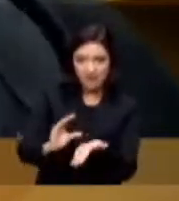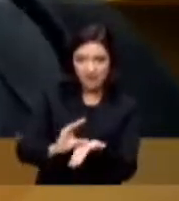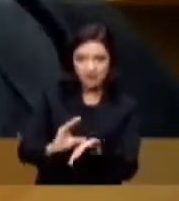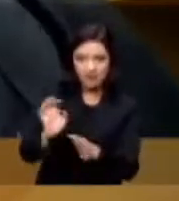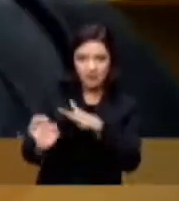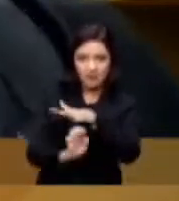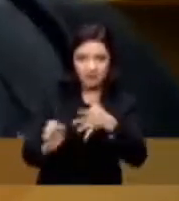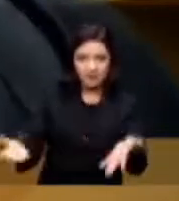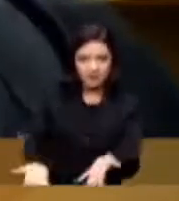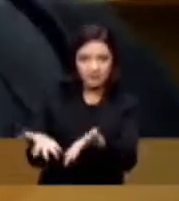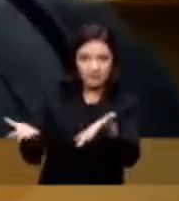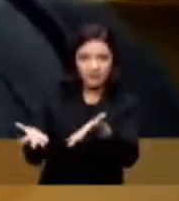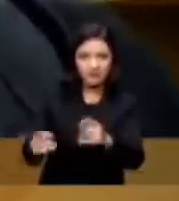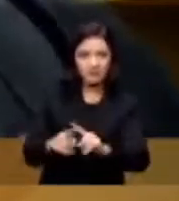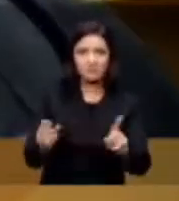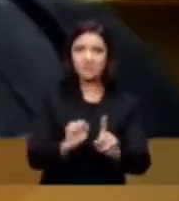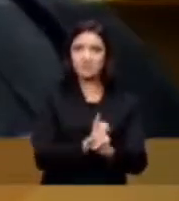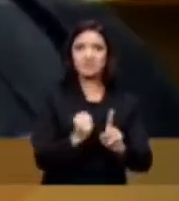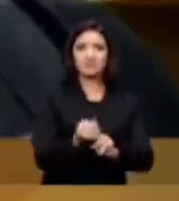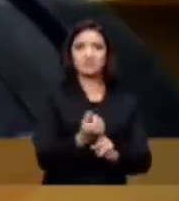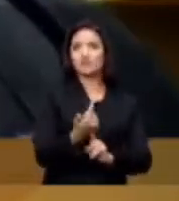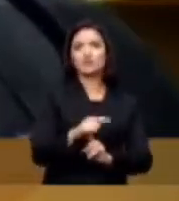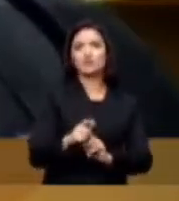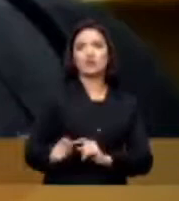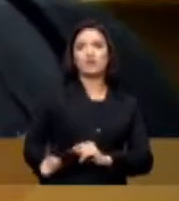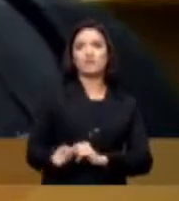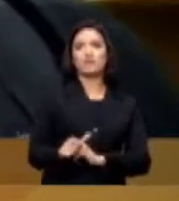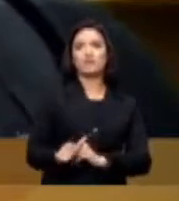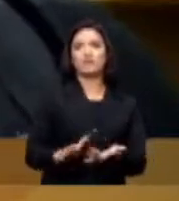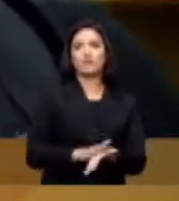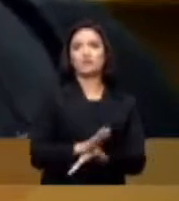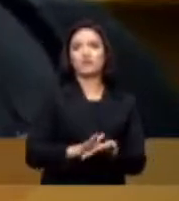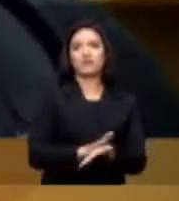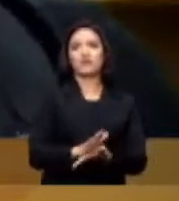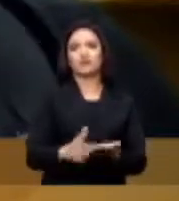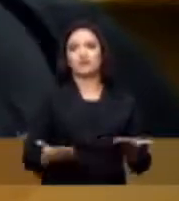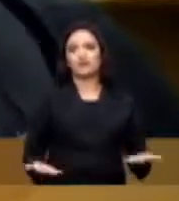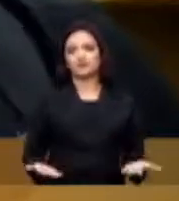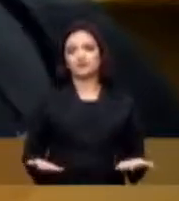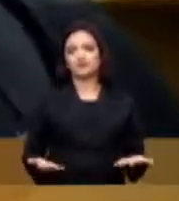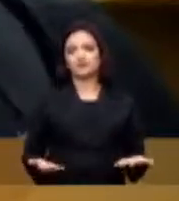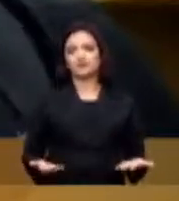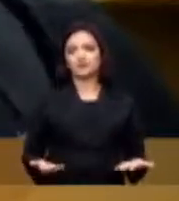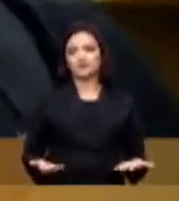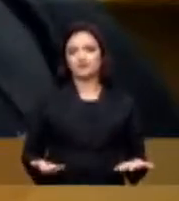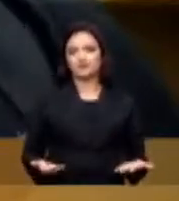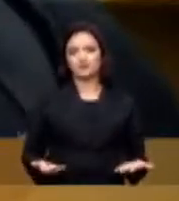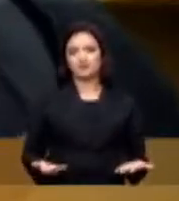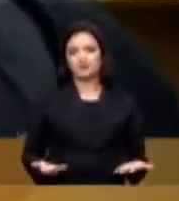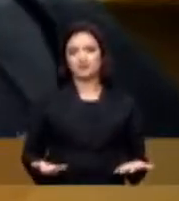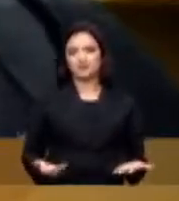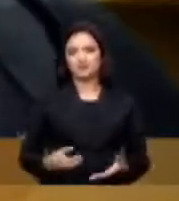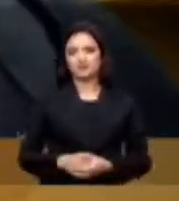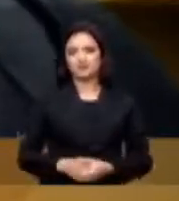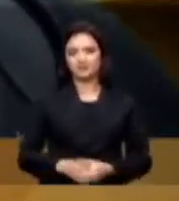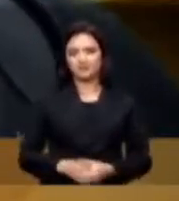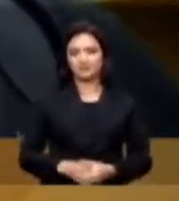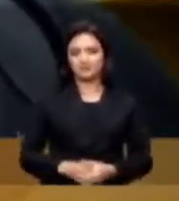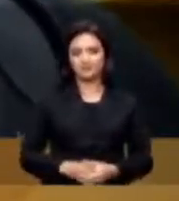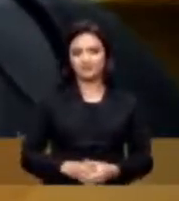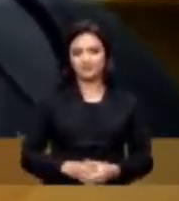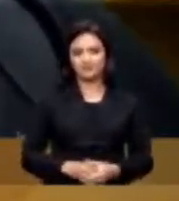porém não tem qualquer tipo de participação nos lucros deste tipo de empreendimento.